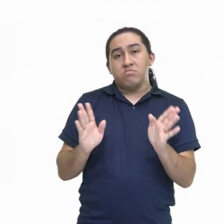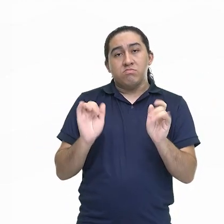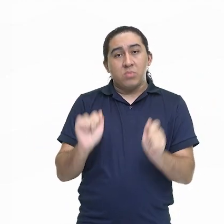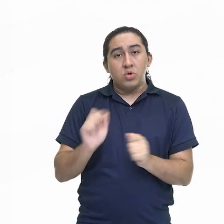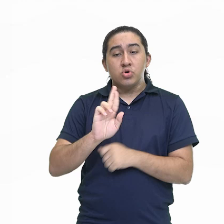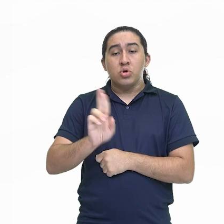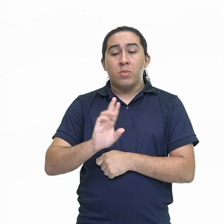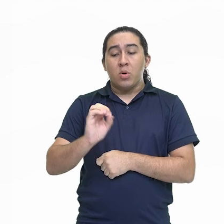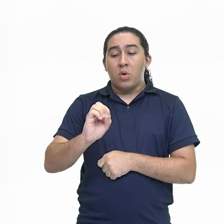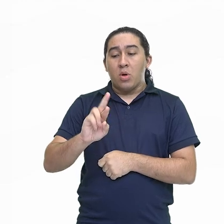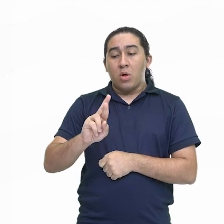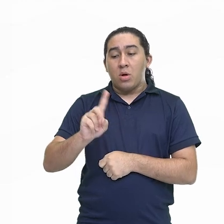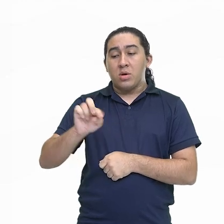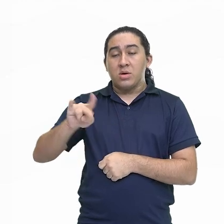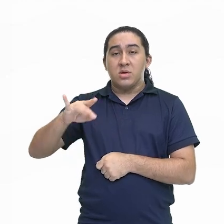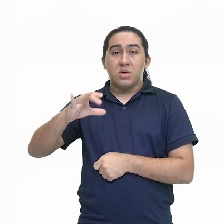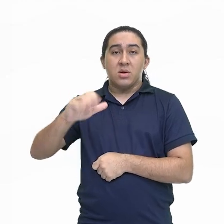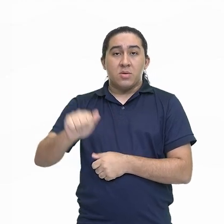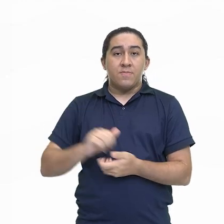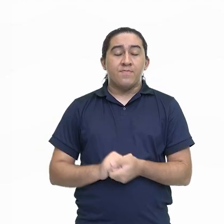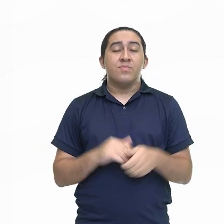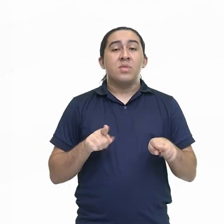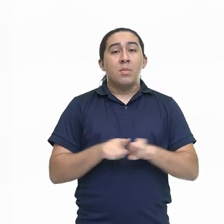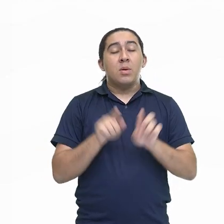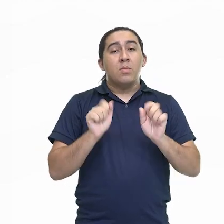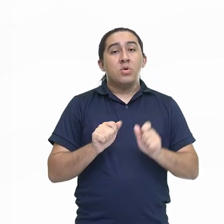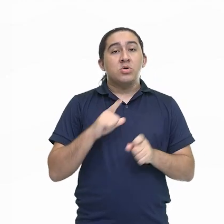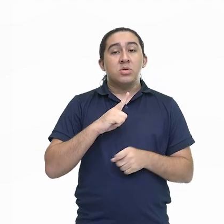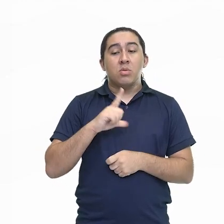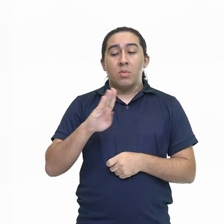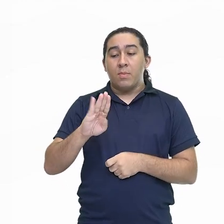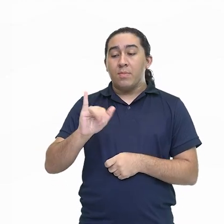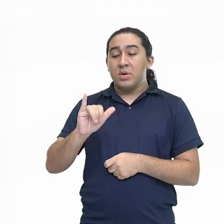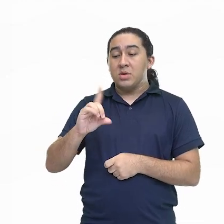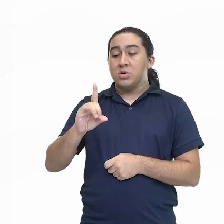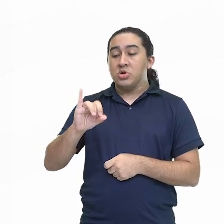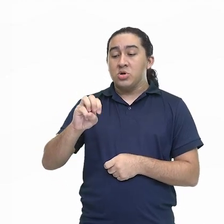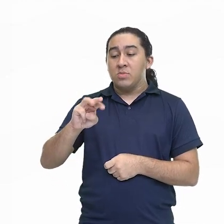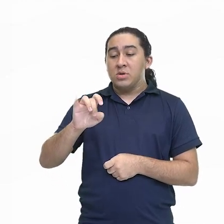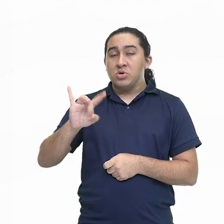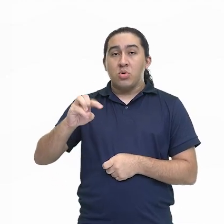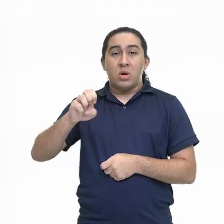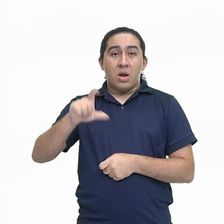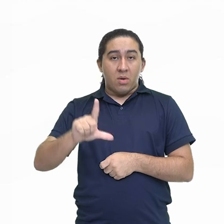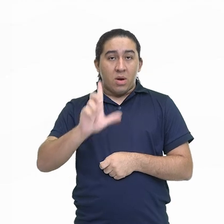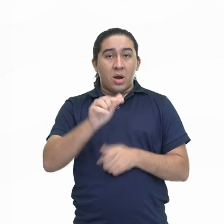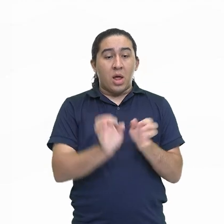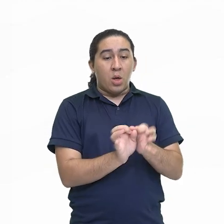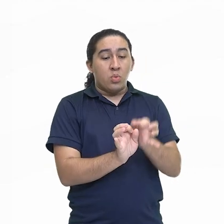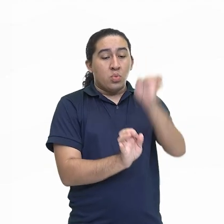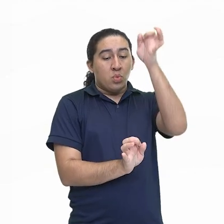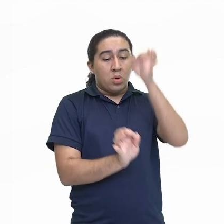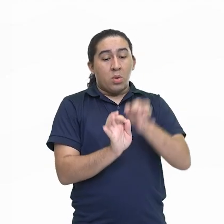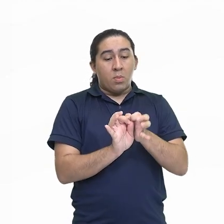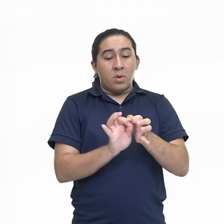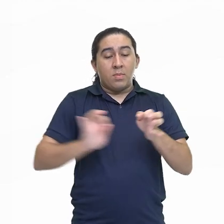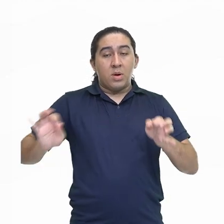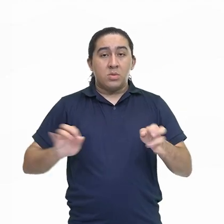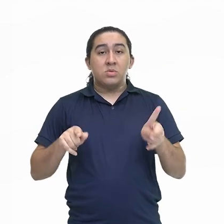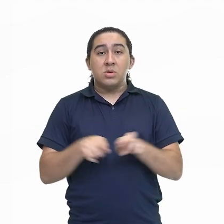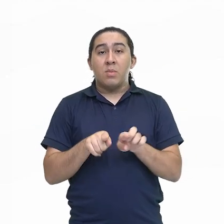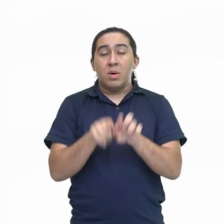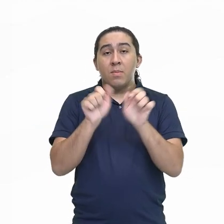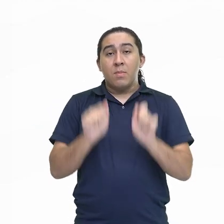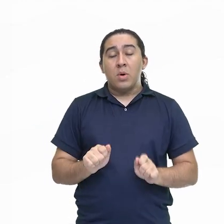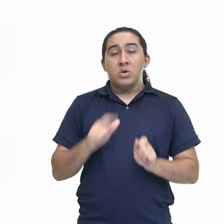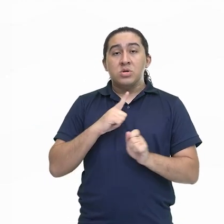Podem ser bidimensionais, com altura e comprimento, ou tridimensionais, com altura,